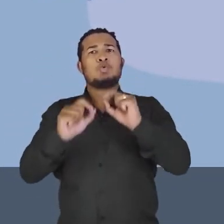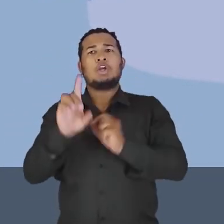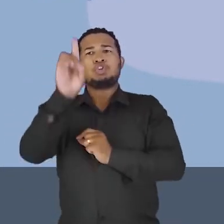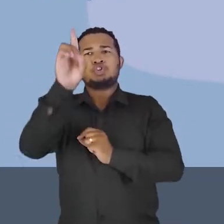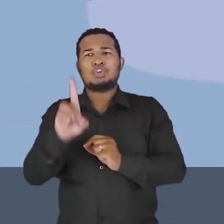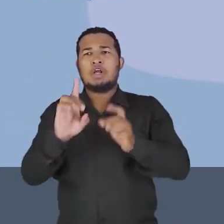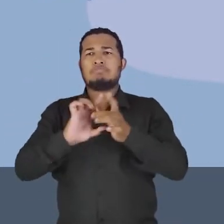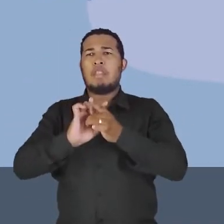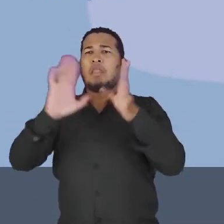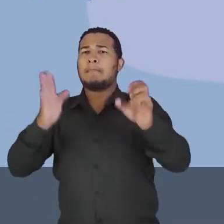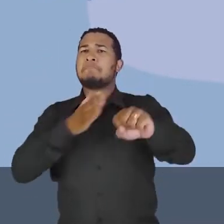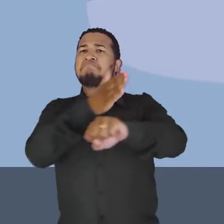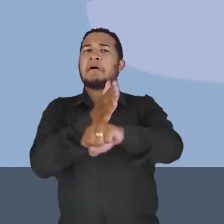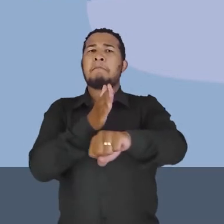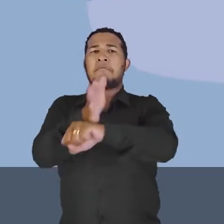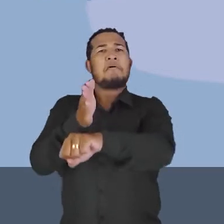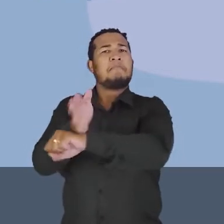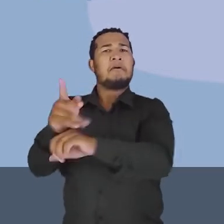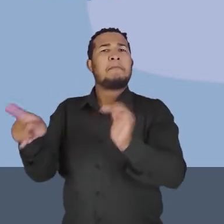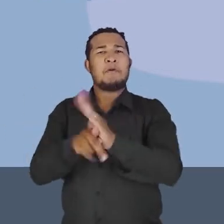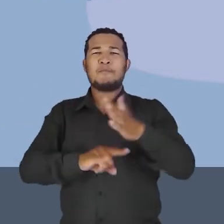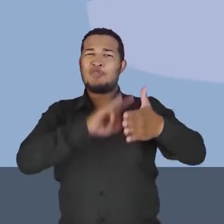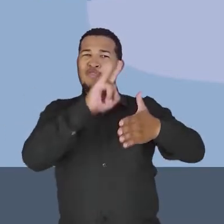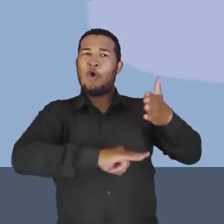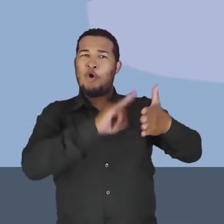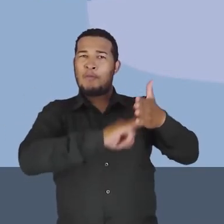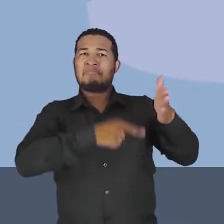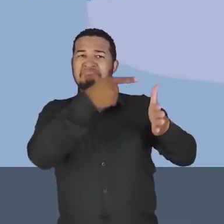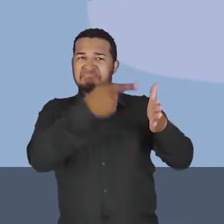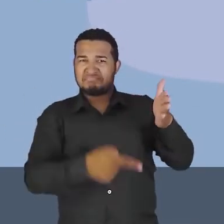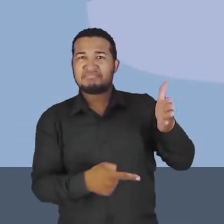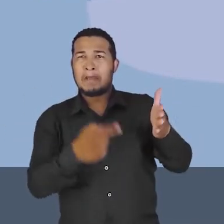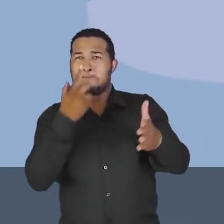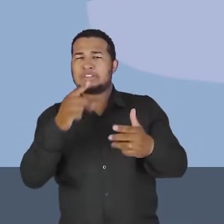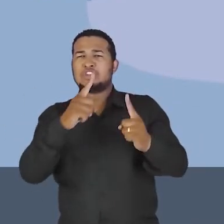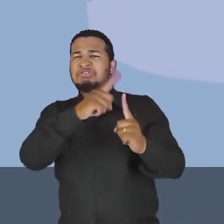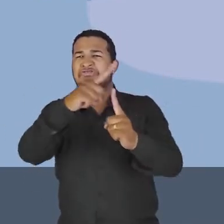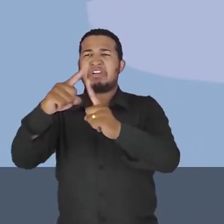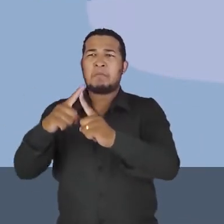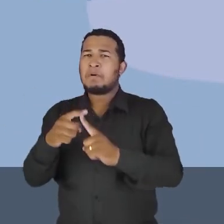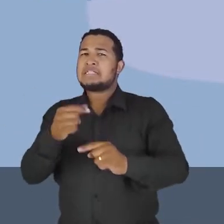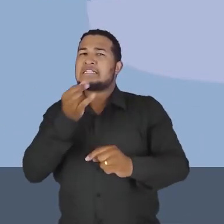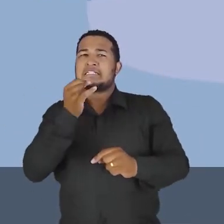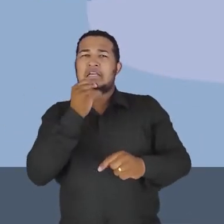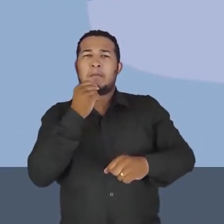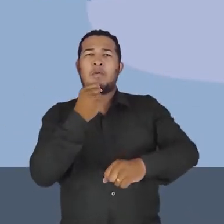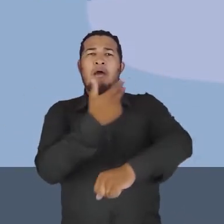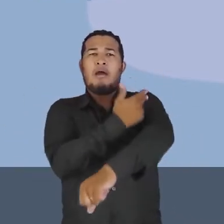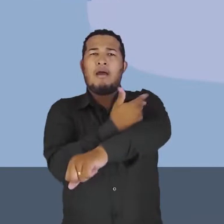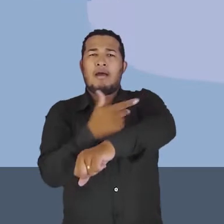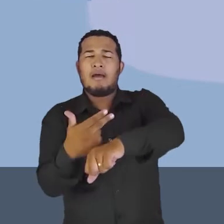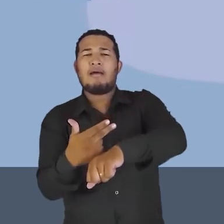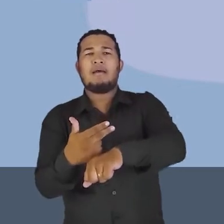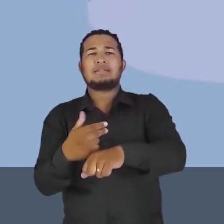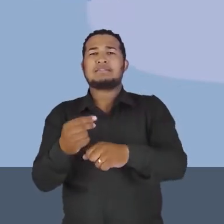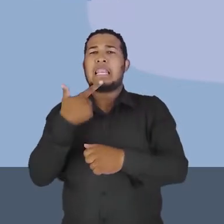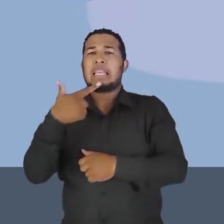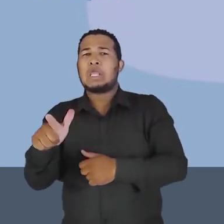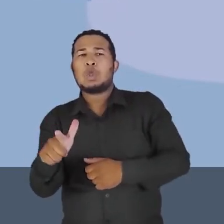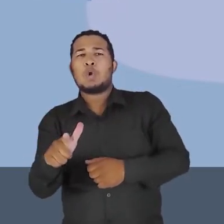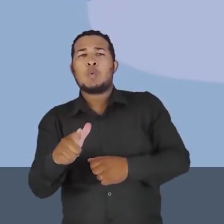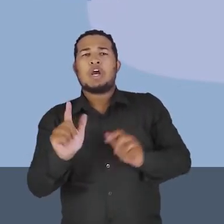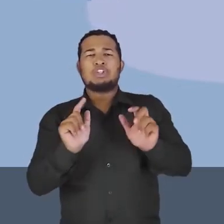liberdades estabelecidas nessa declaração, sem distinção de qualquer espécie, seja de raça, cor, sexo, língua,